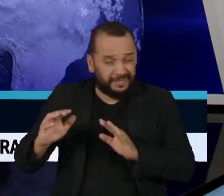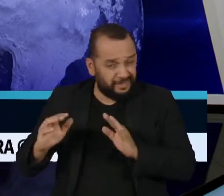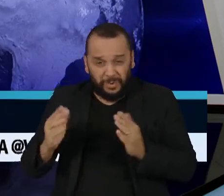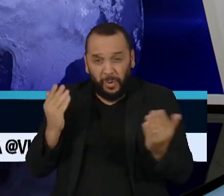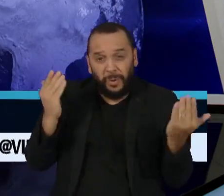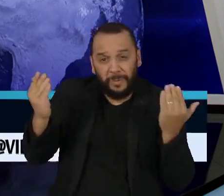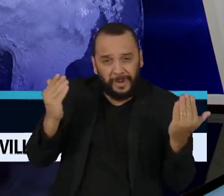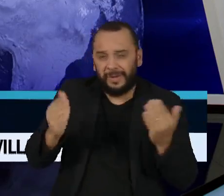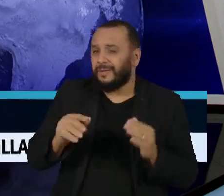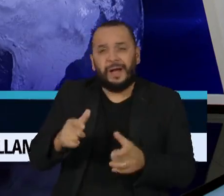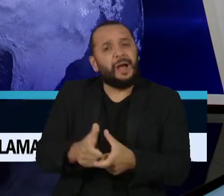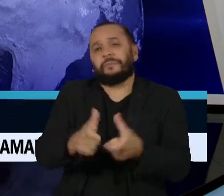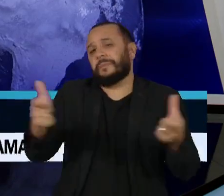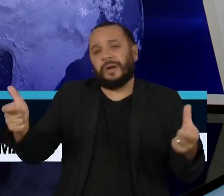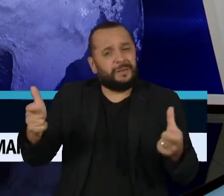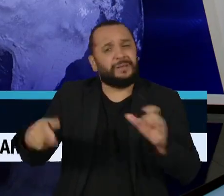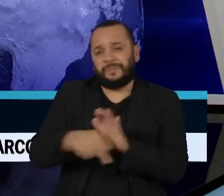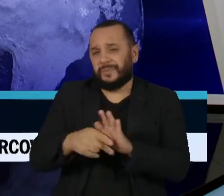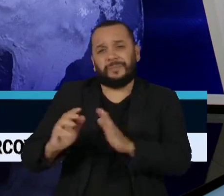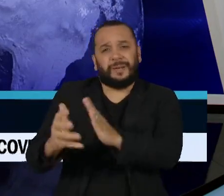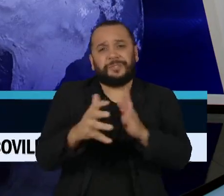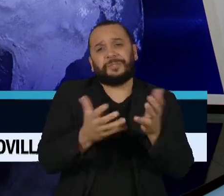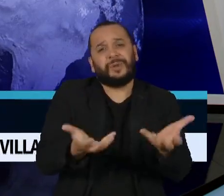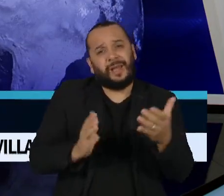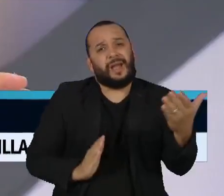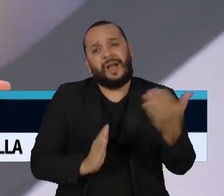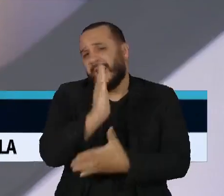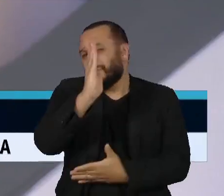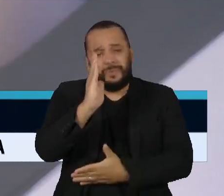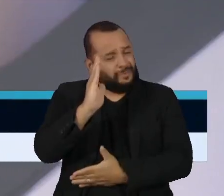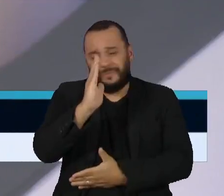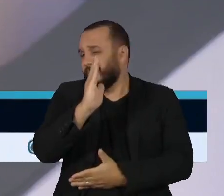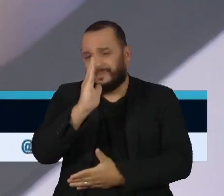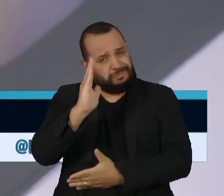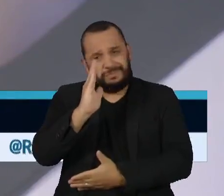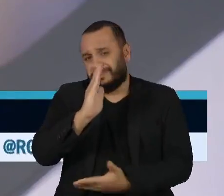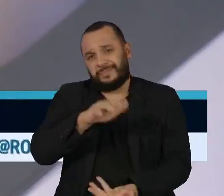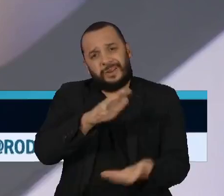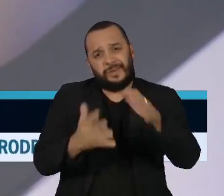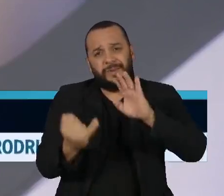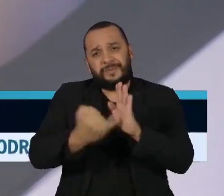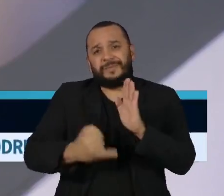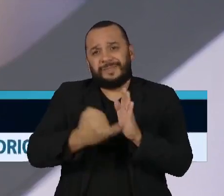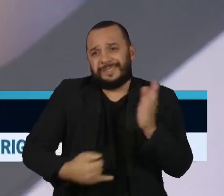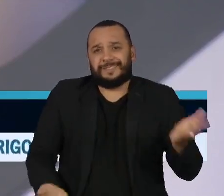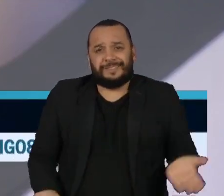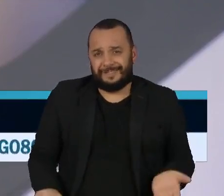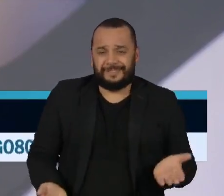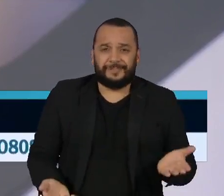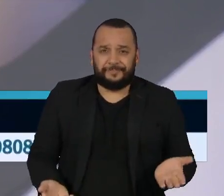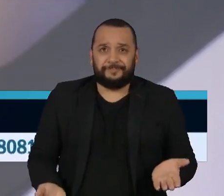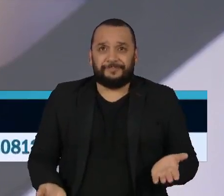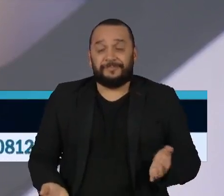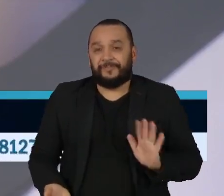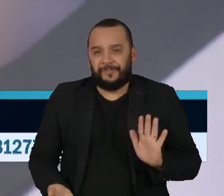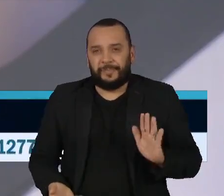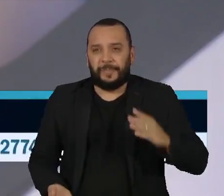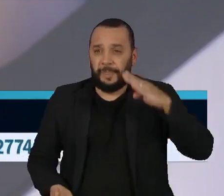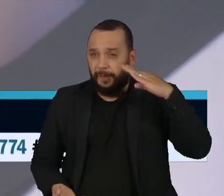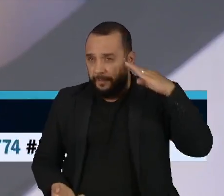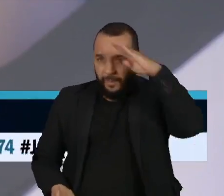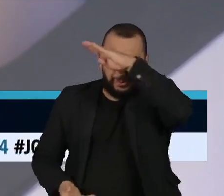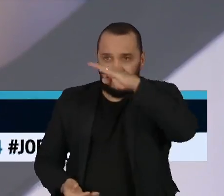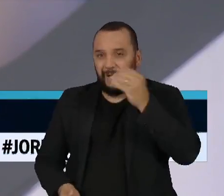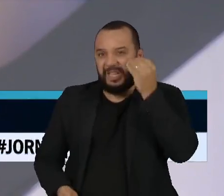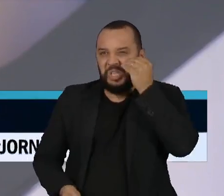já estava majoritário nos dois níveis, tanto no estrutural como no partidário. Então, era uma briga inglória. Ele tentou marcar uma